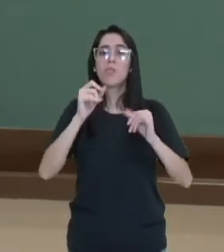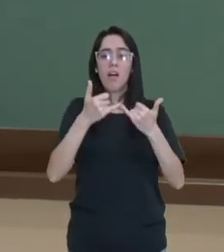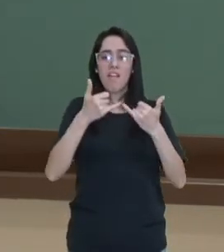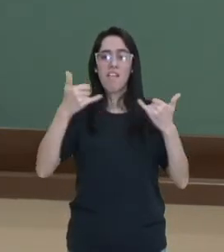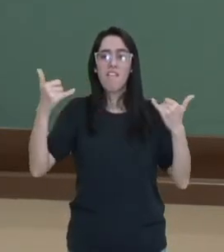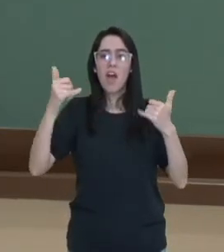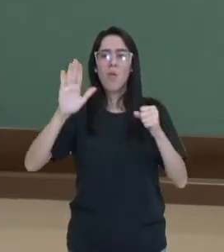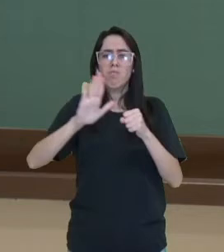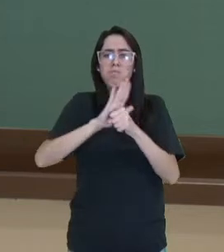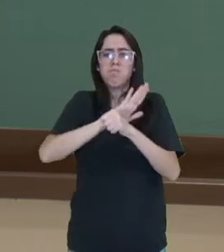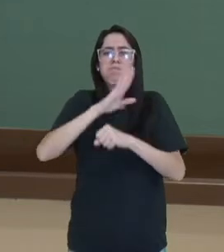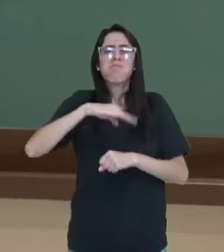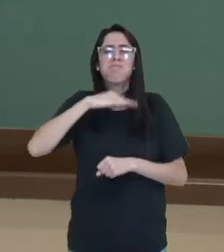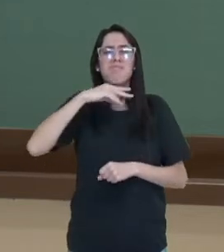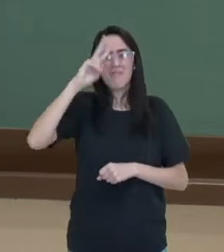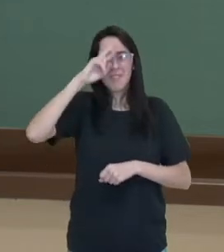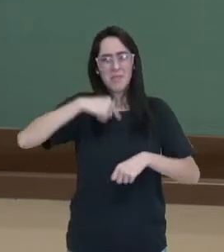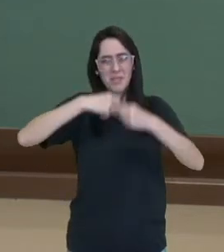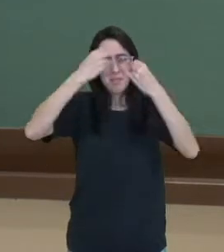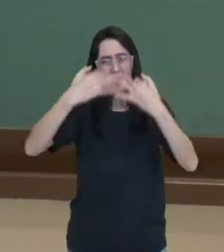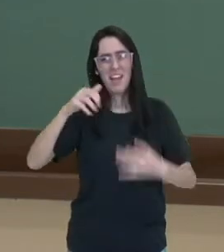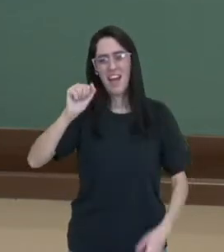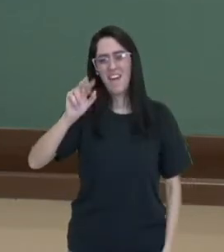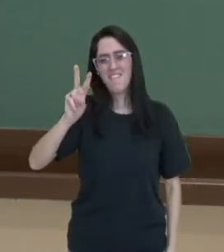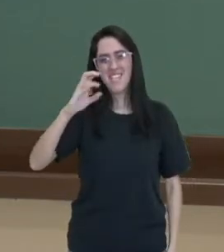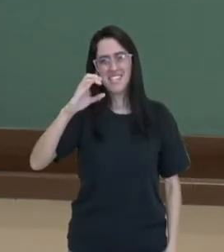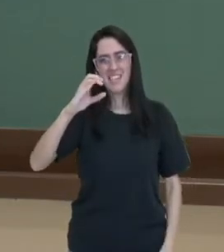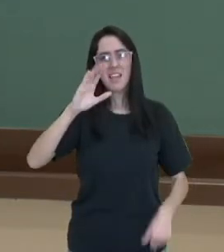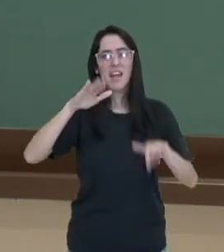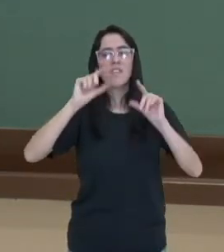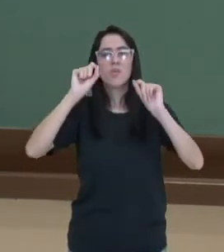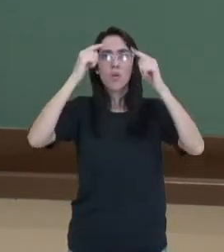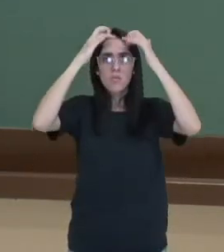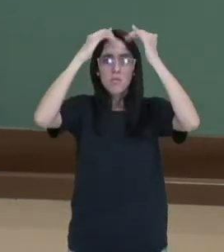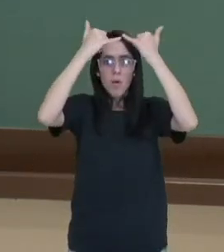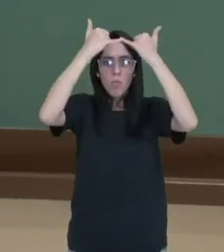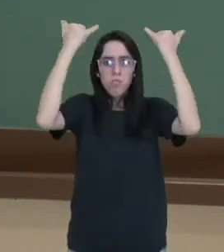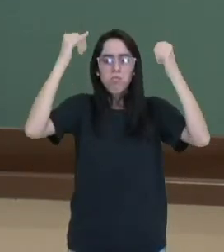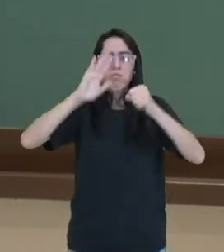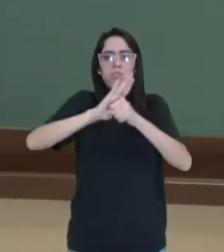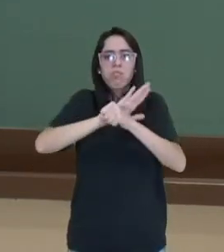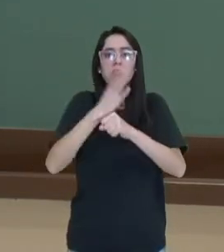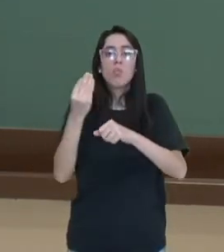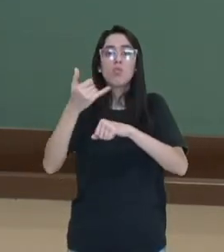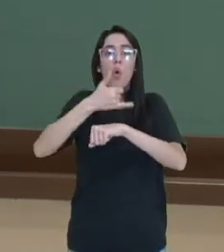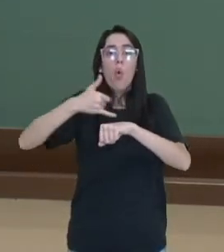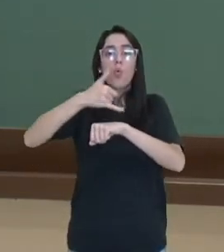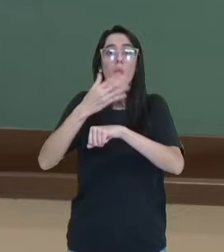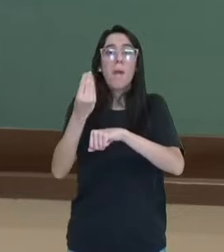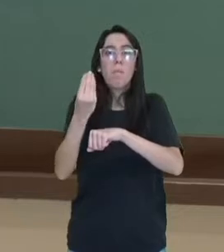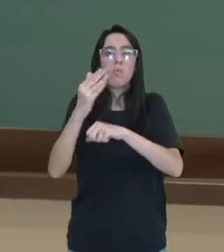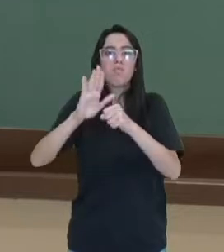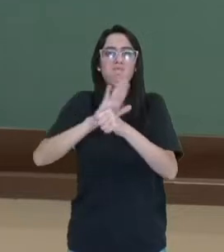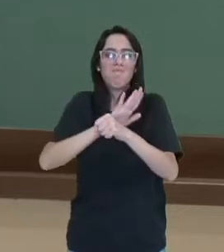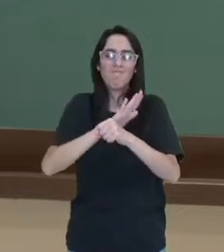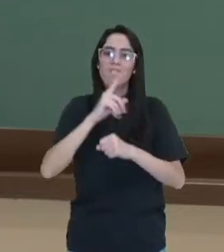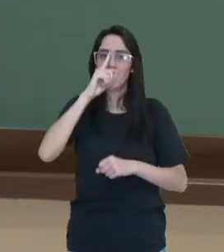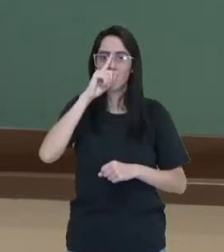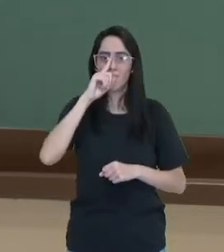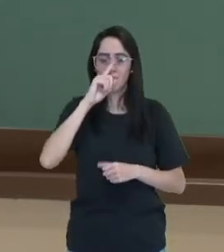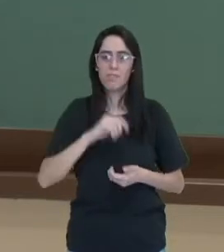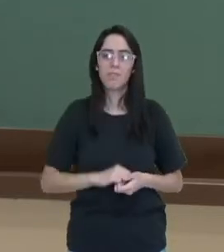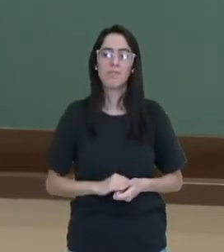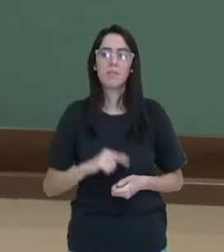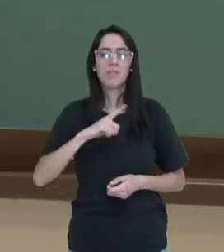veias. Lembra quando eu falei no AVC que tem o isquêmico, que ocorre o entupimento das veias? Então, alimentos ricos